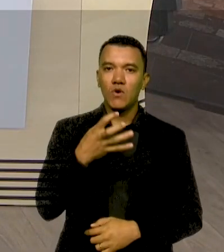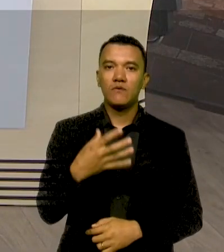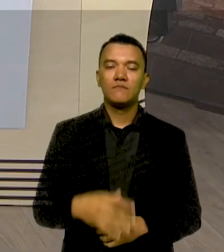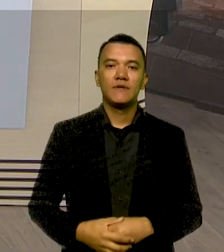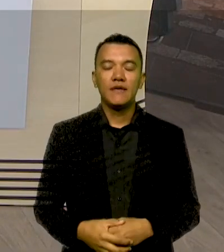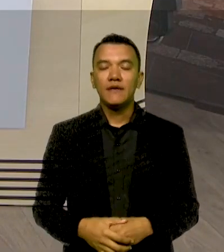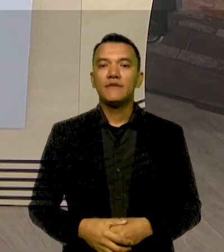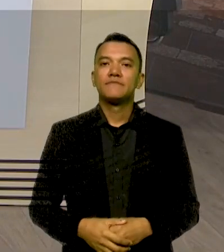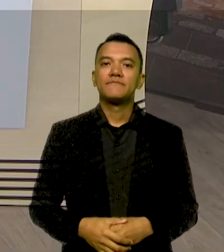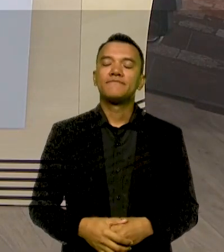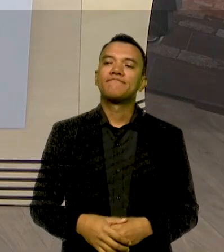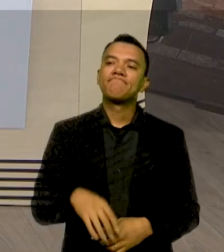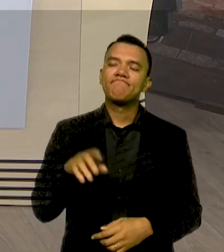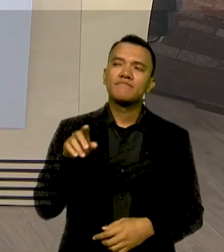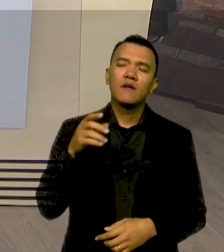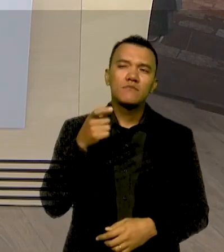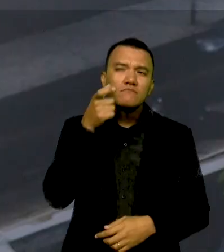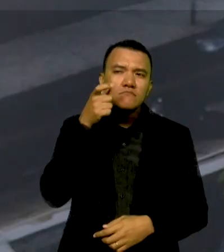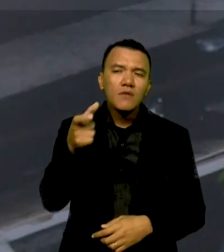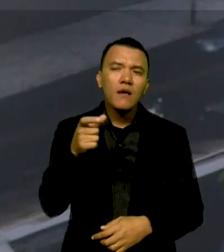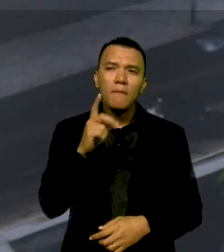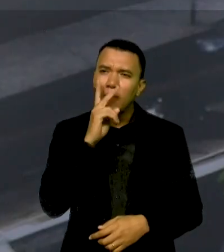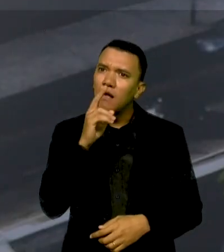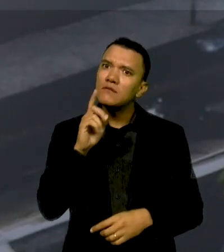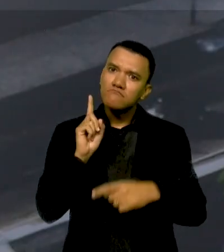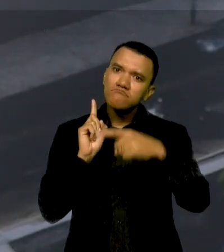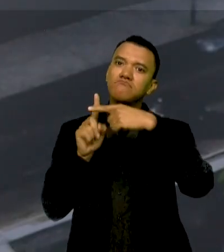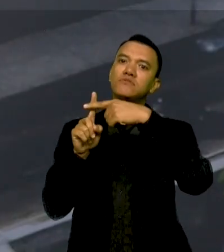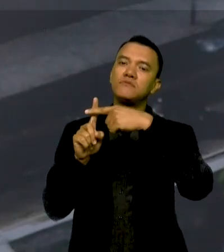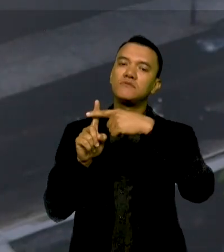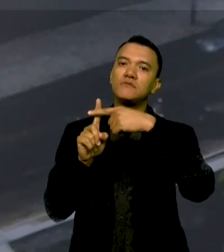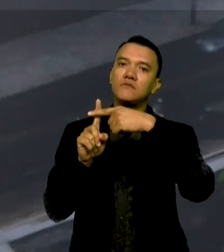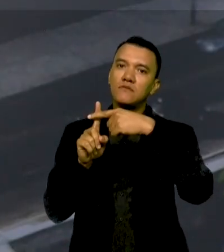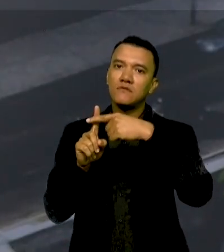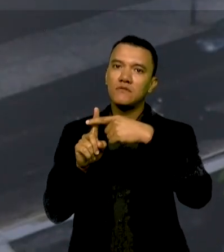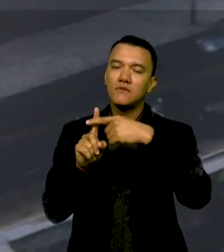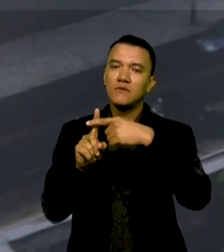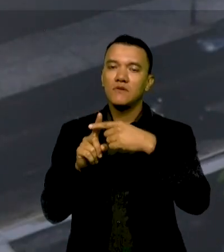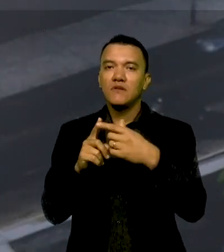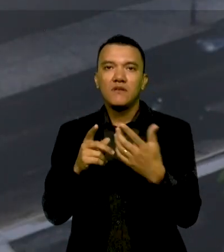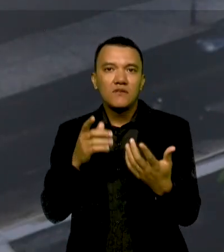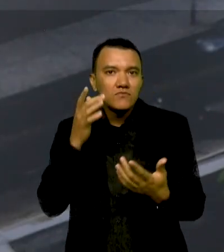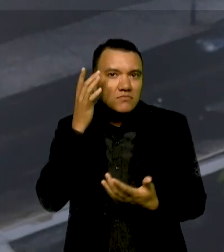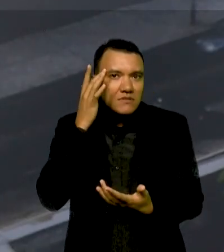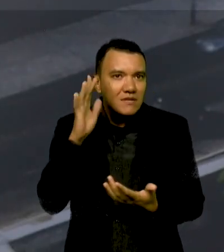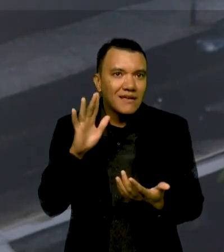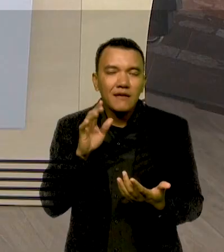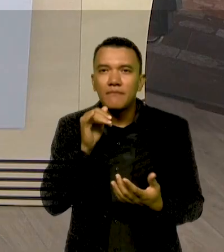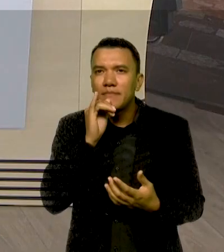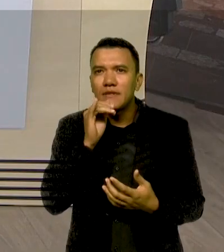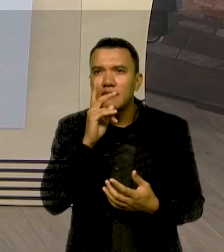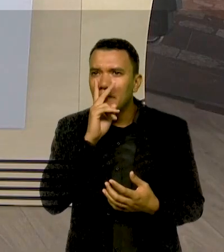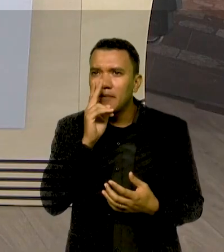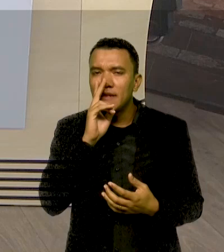muito positiva e parece assim, ser um tipo de contaminação, né, boa, quando a